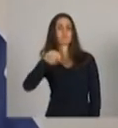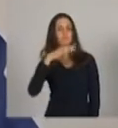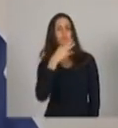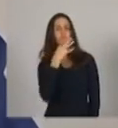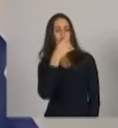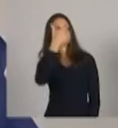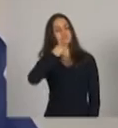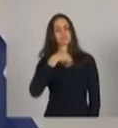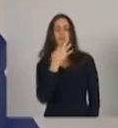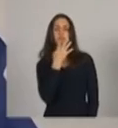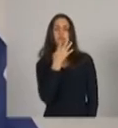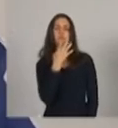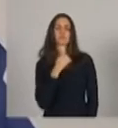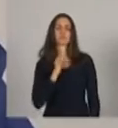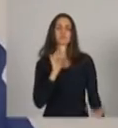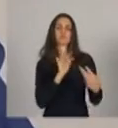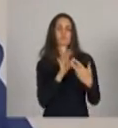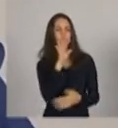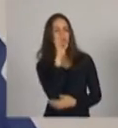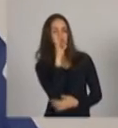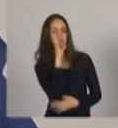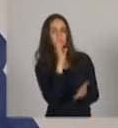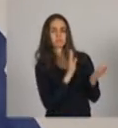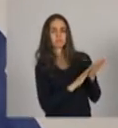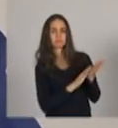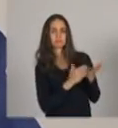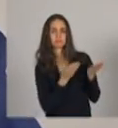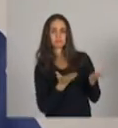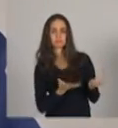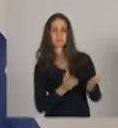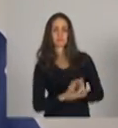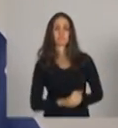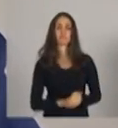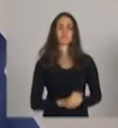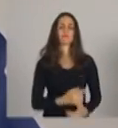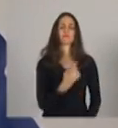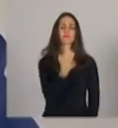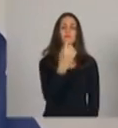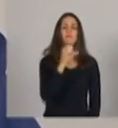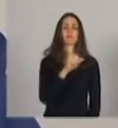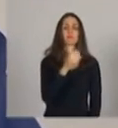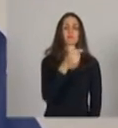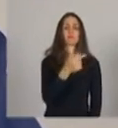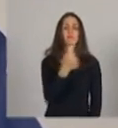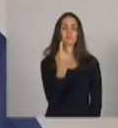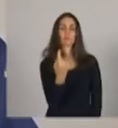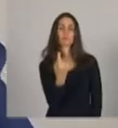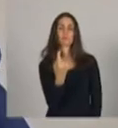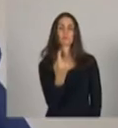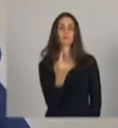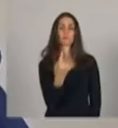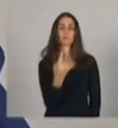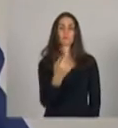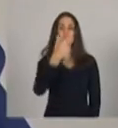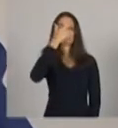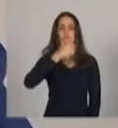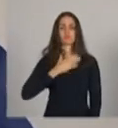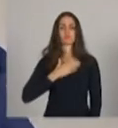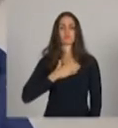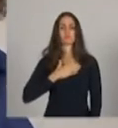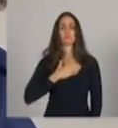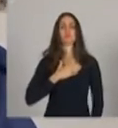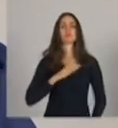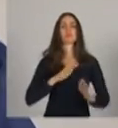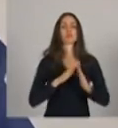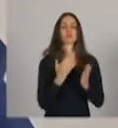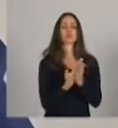eu, pelo menos, tenho uma grande admiração. Em 1971, a minha escola de